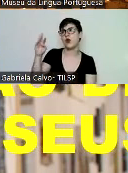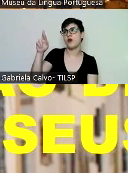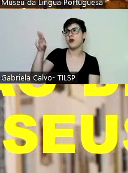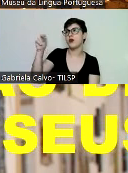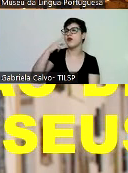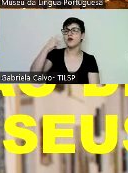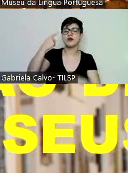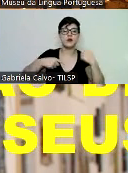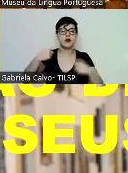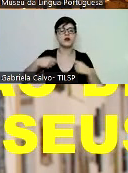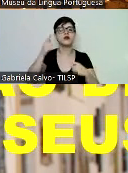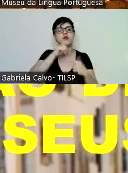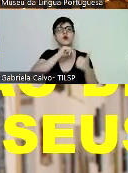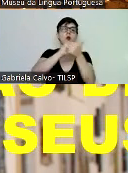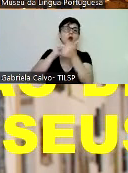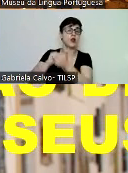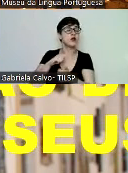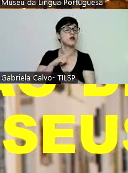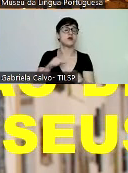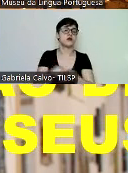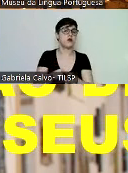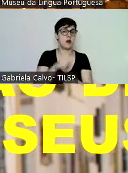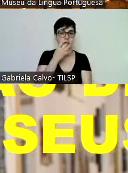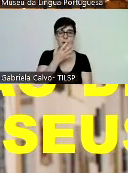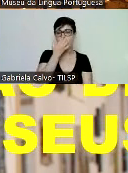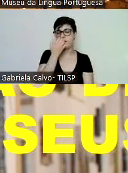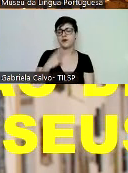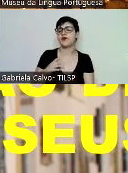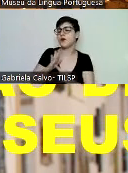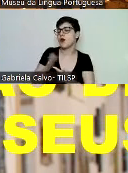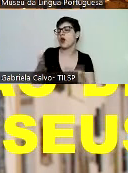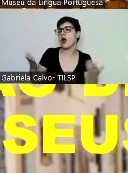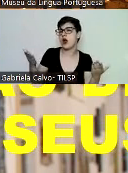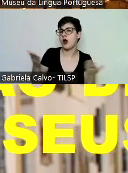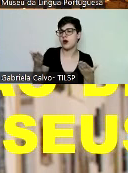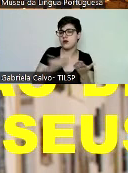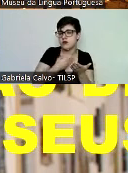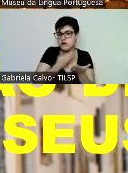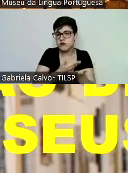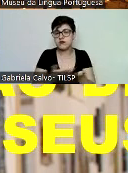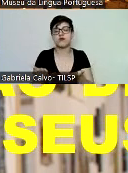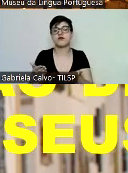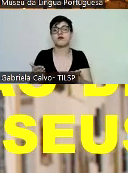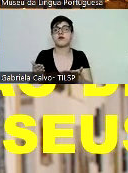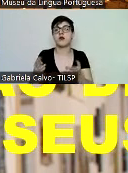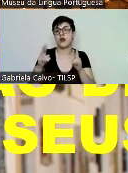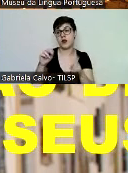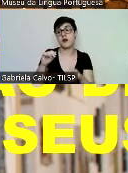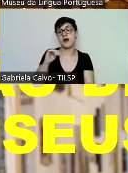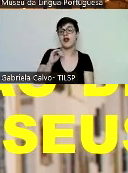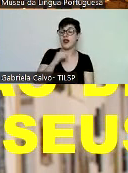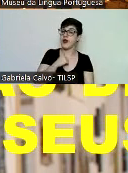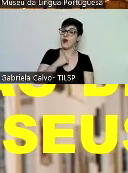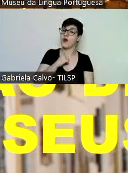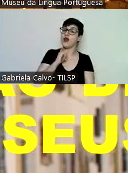debate na qualidade do debate então eu vou trazer um pouco que é nesse primeiro chapéu Inicial ainda como Brasil não tanto como